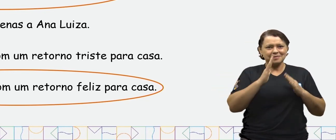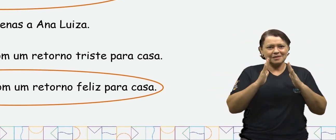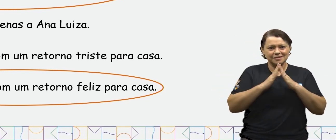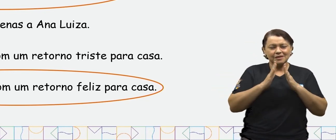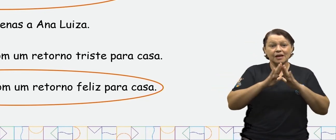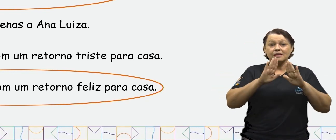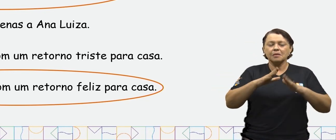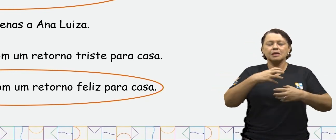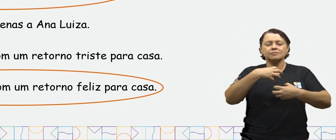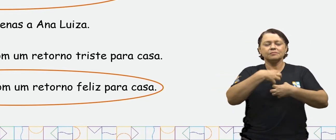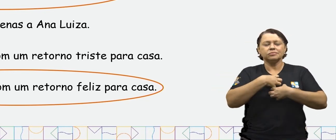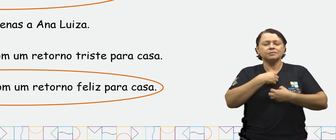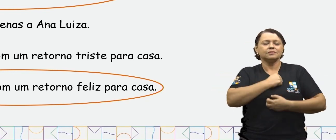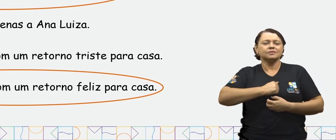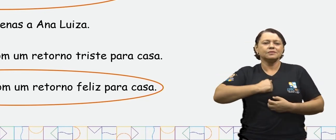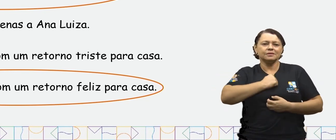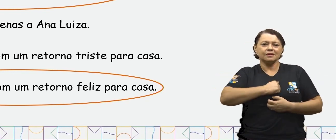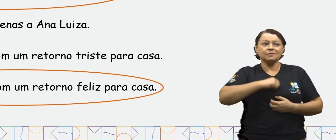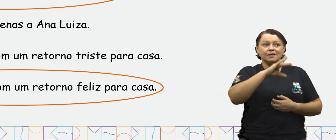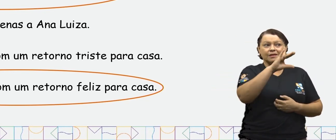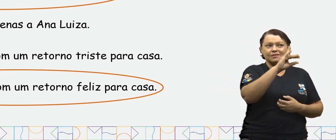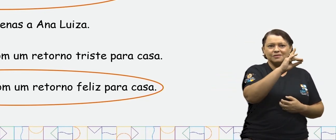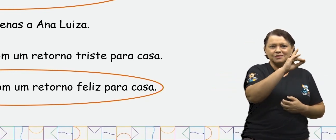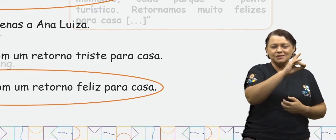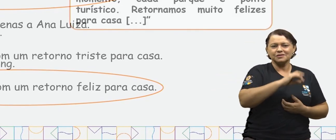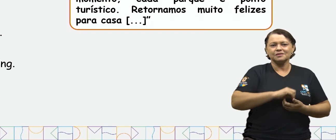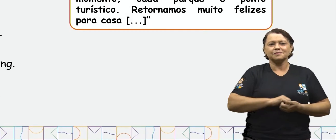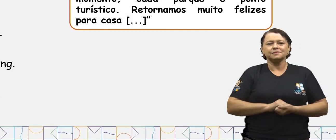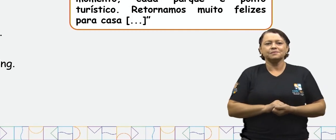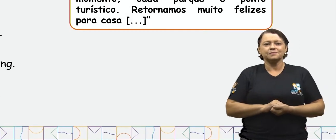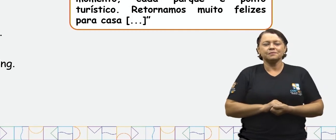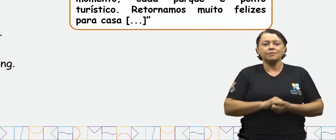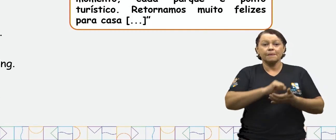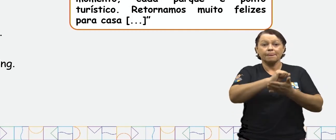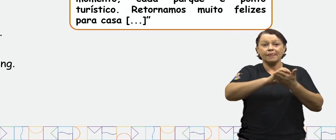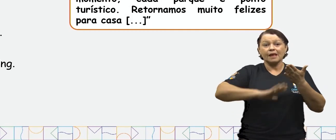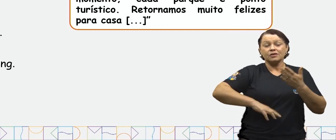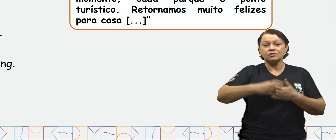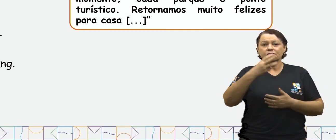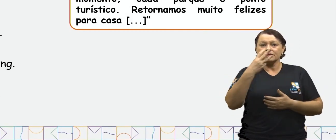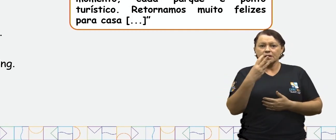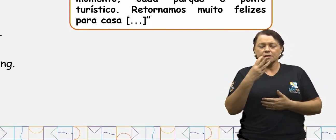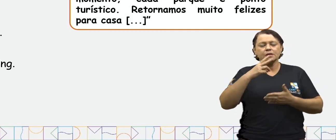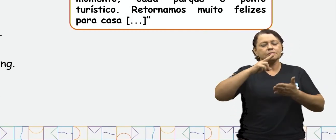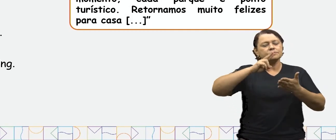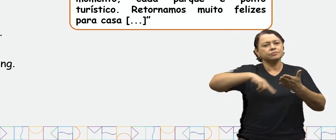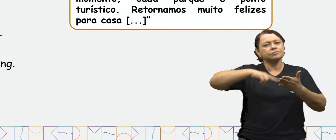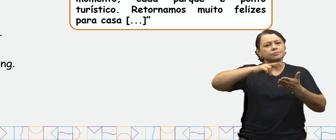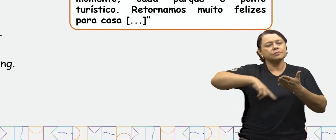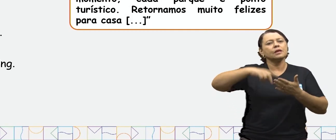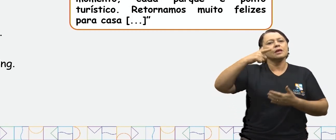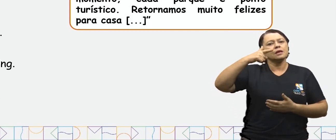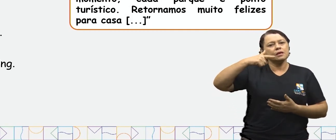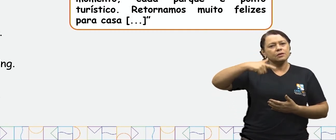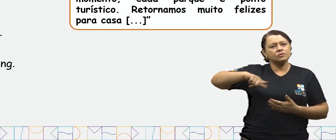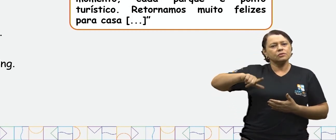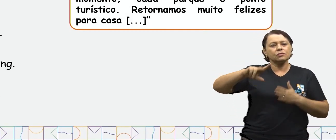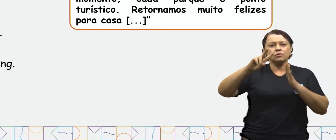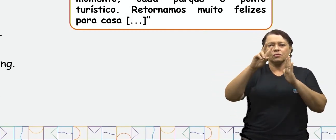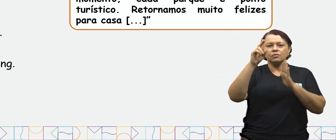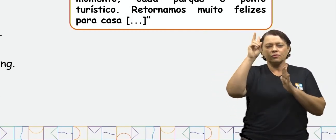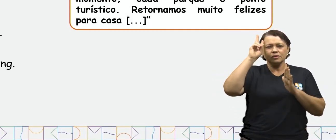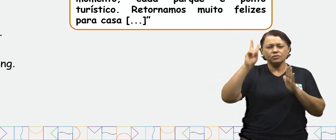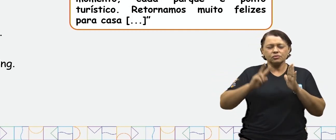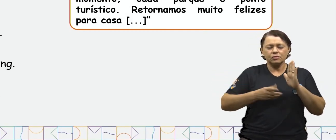felizes em retornar, mesmo ficando com saudades do Chile. Atividade número 3. Leia